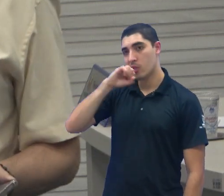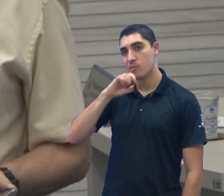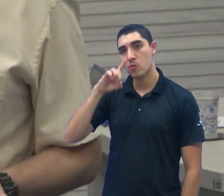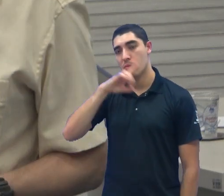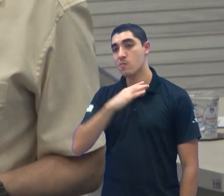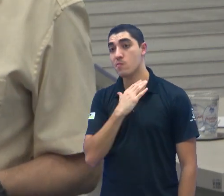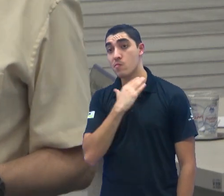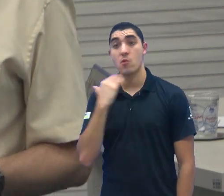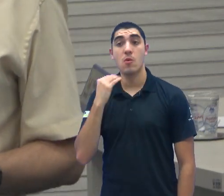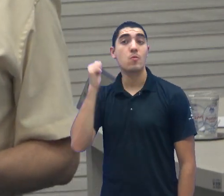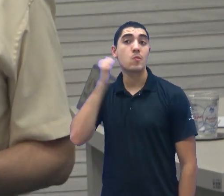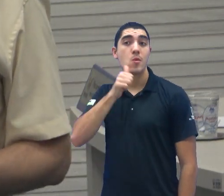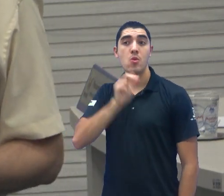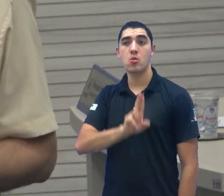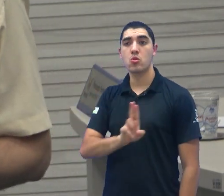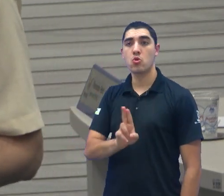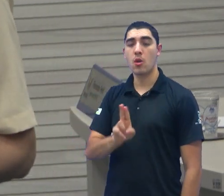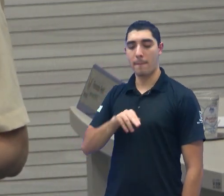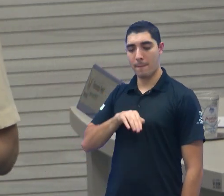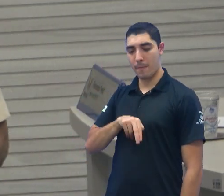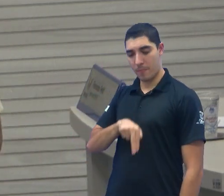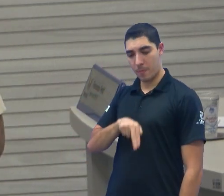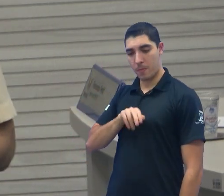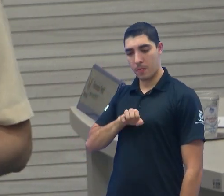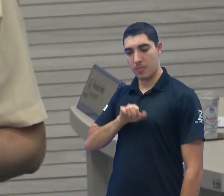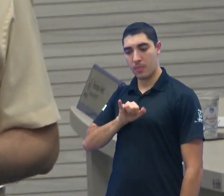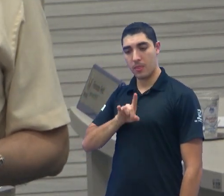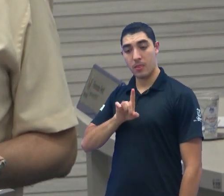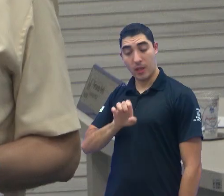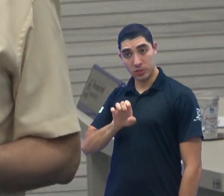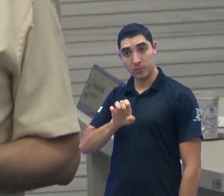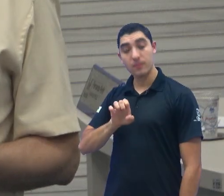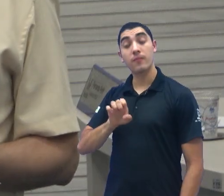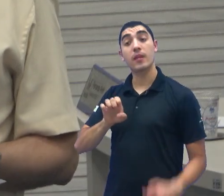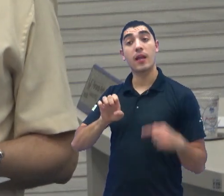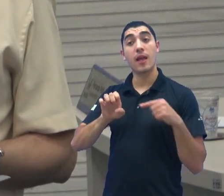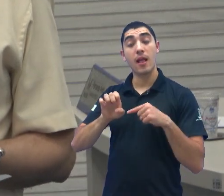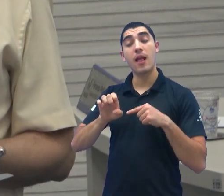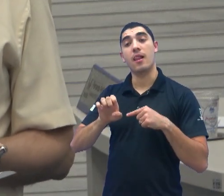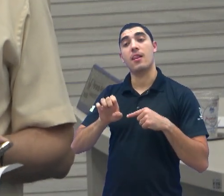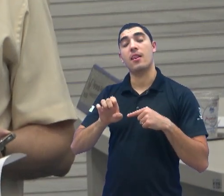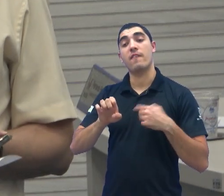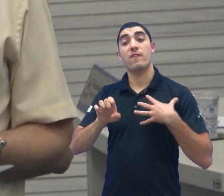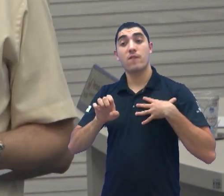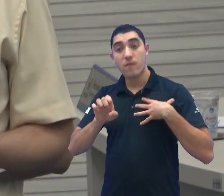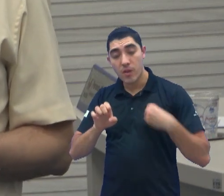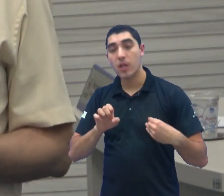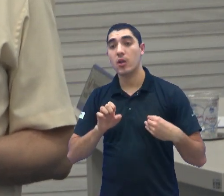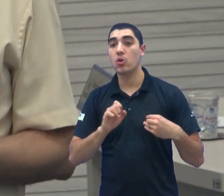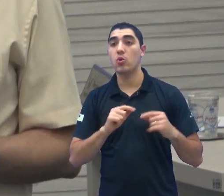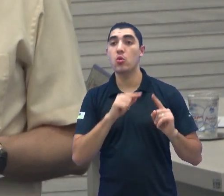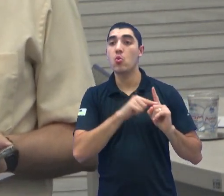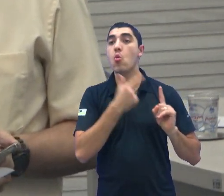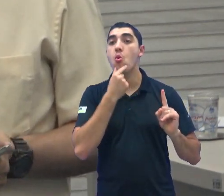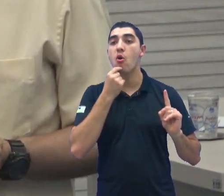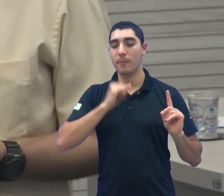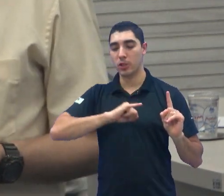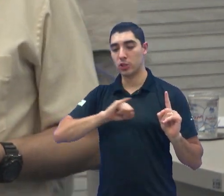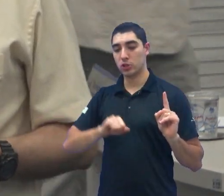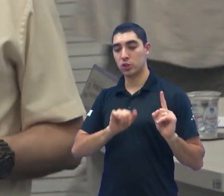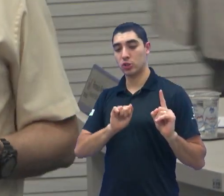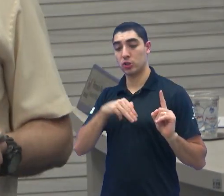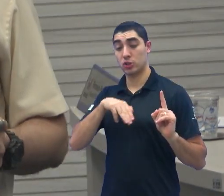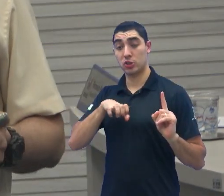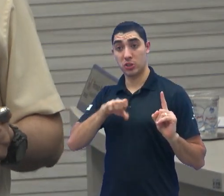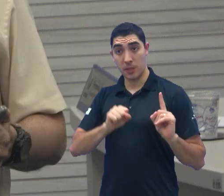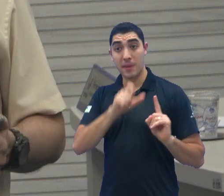de Oliveira, que é mãe do nosso amigo, secretário adjunto da governança, o senhor James. Nós